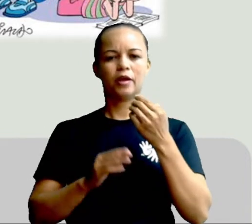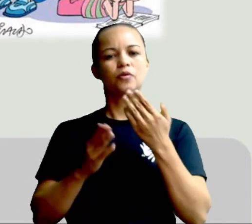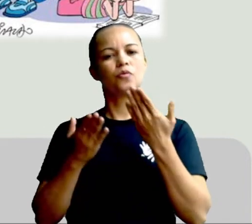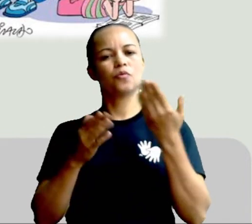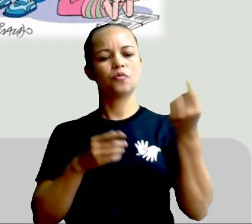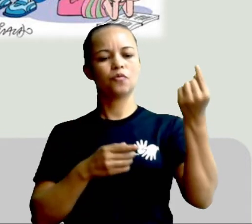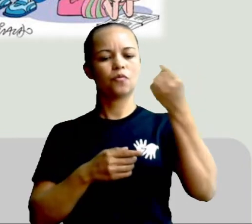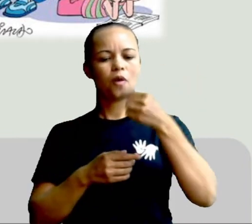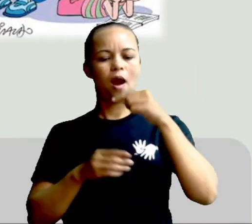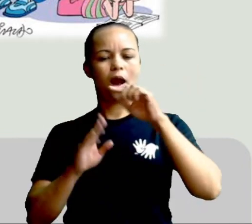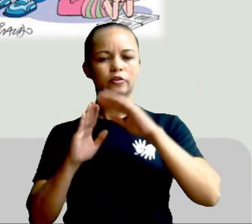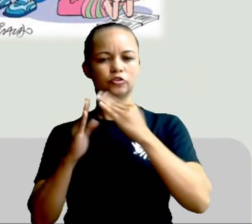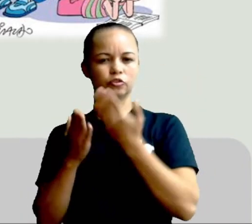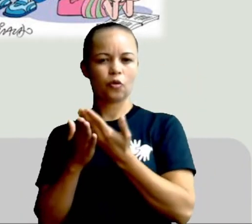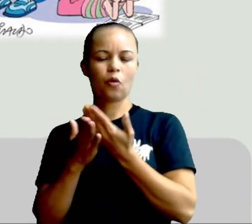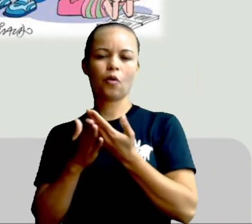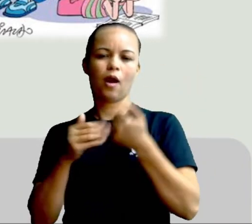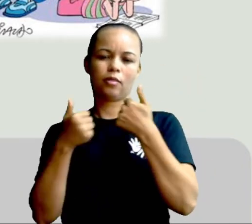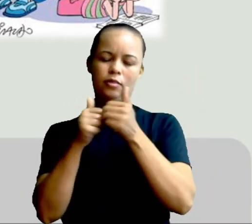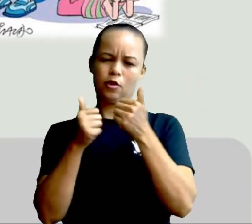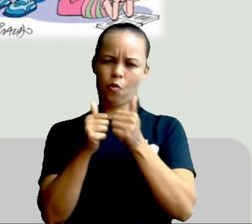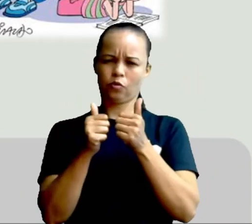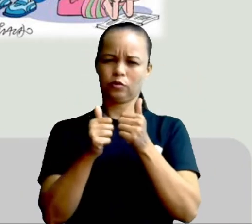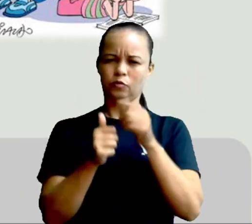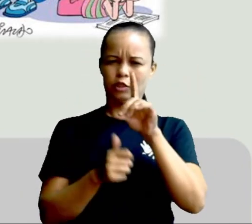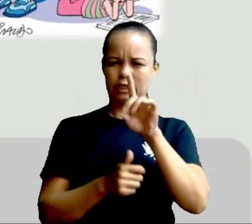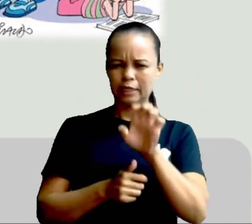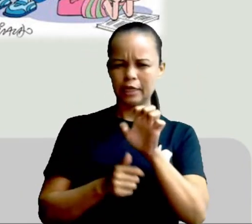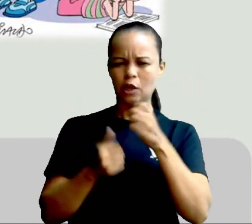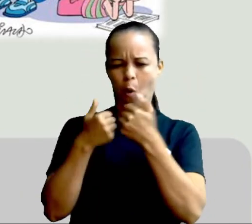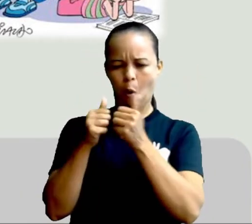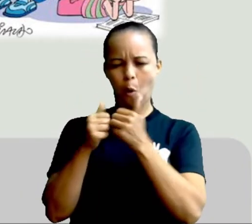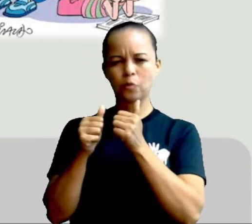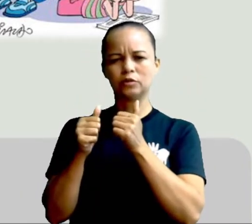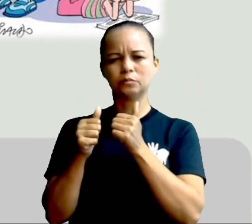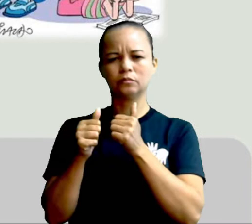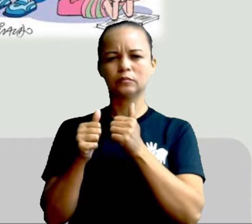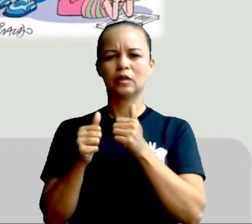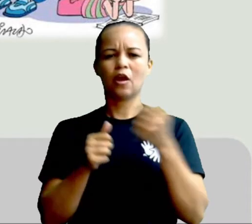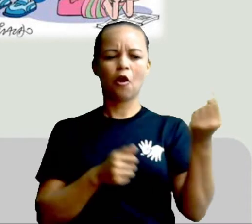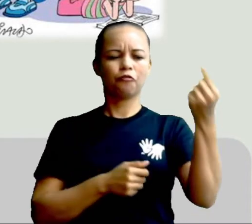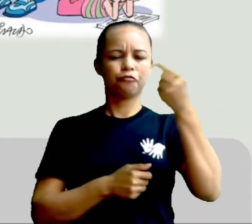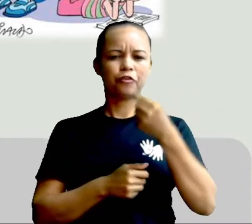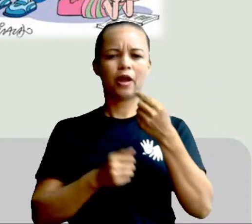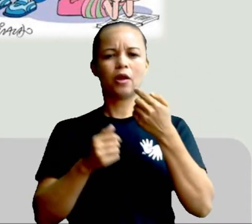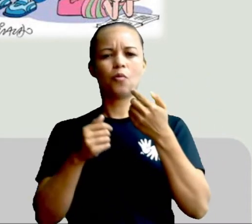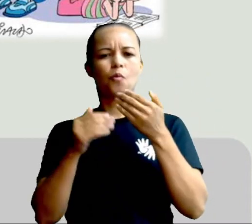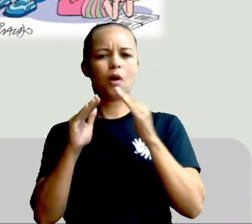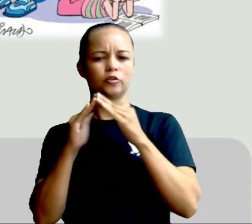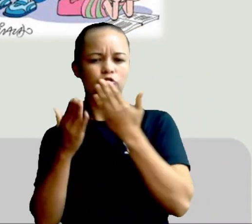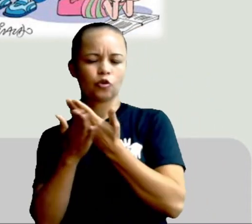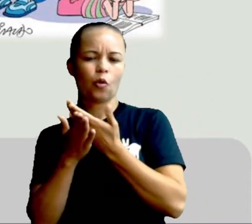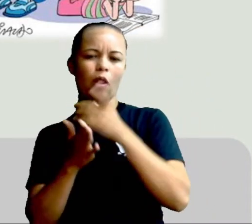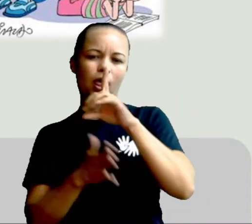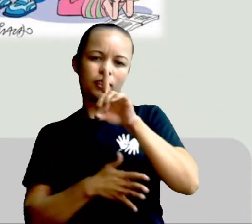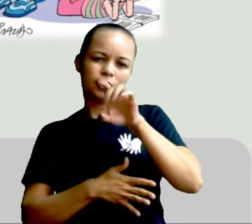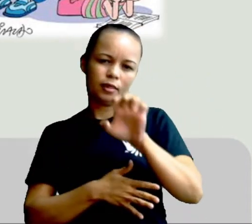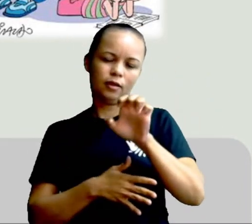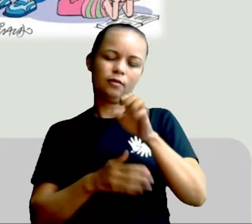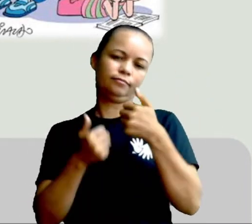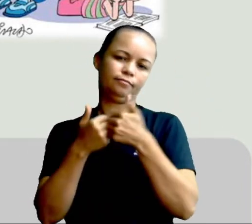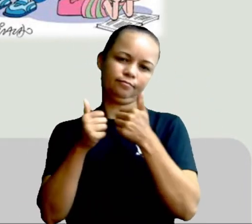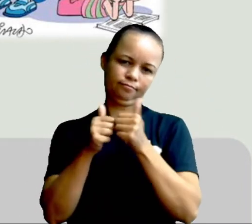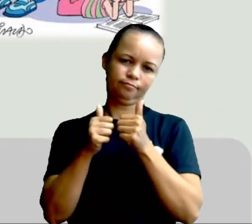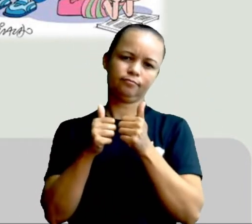colégio de ônibus. Outro dia aí, onde será que ele se encaixa? Então, ó, venham ao colégio, ó, de ônibus.